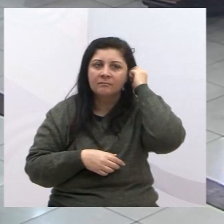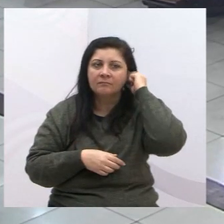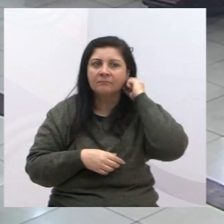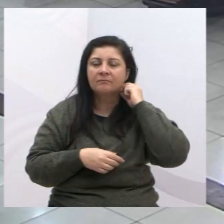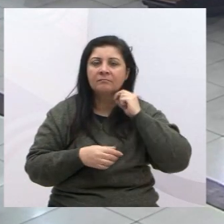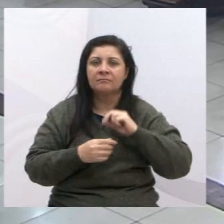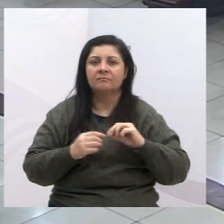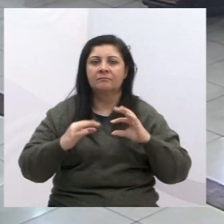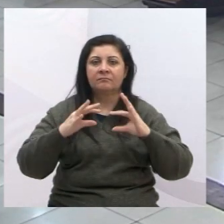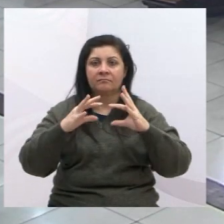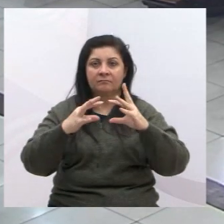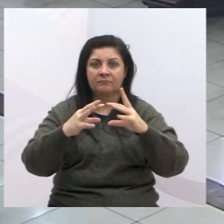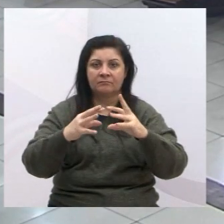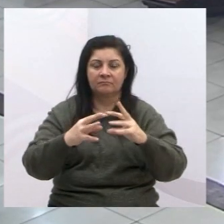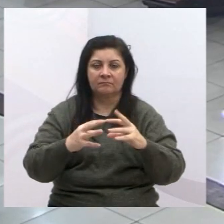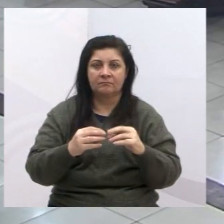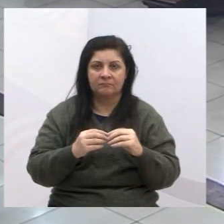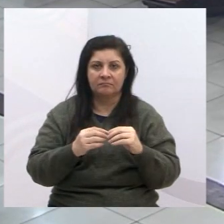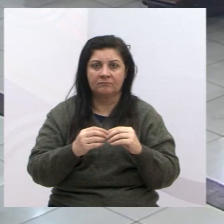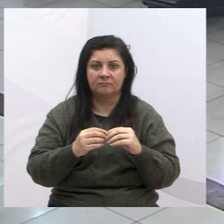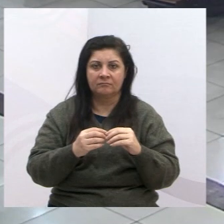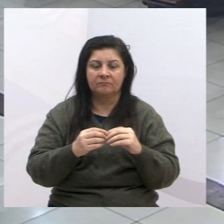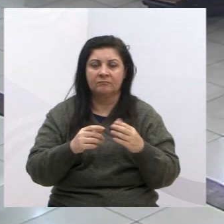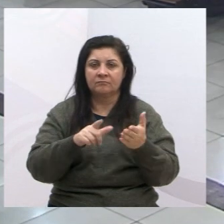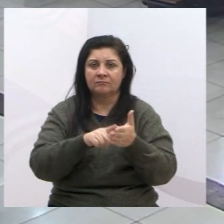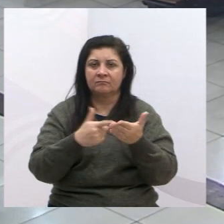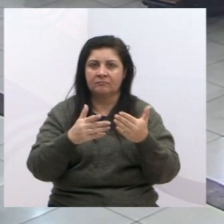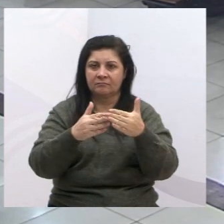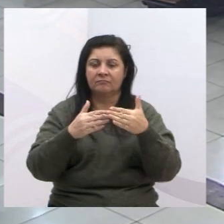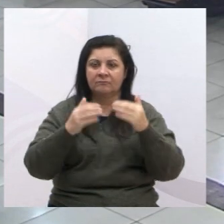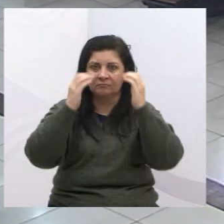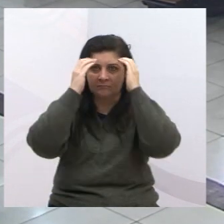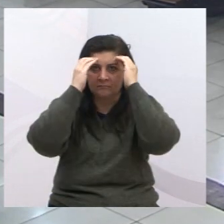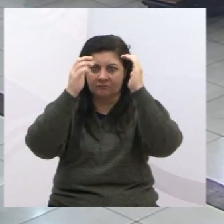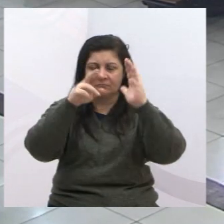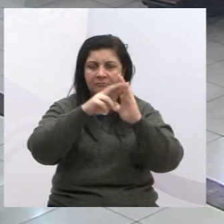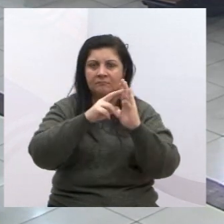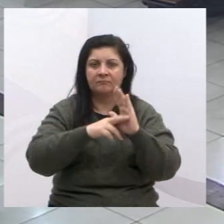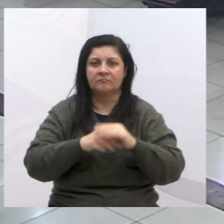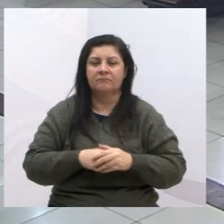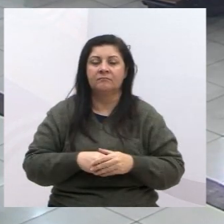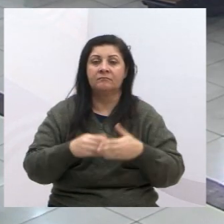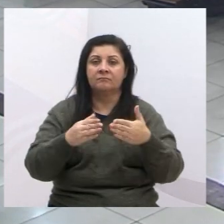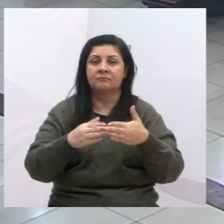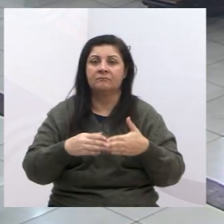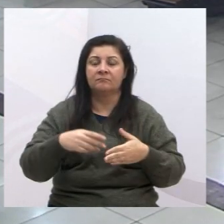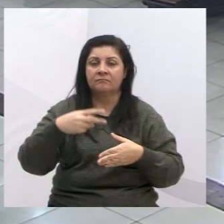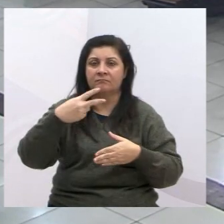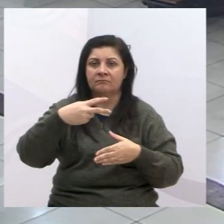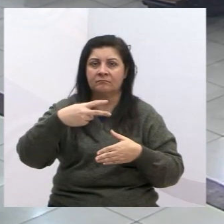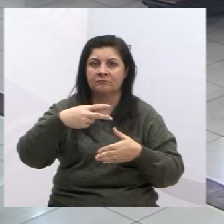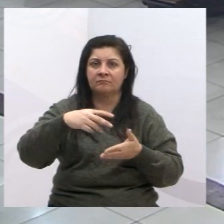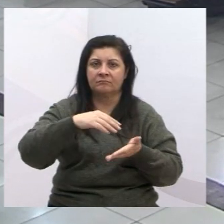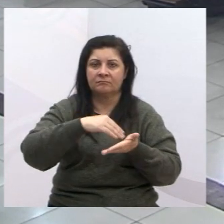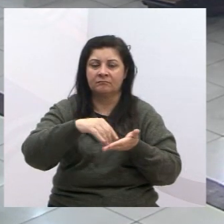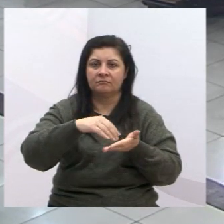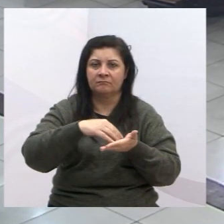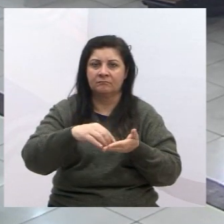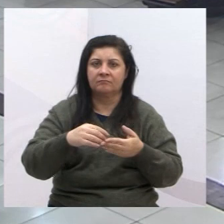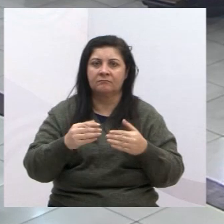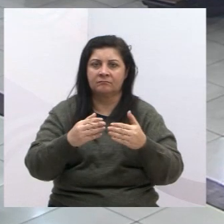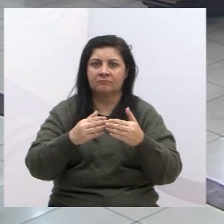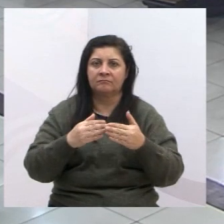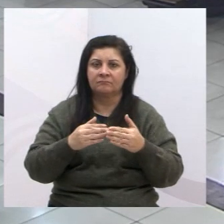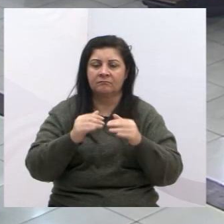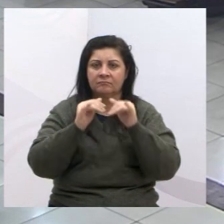Os requerimentos foram apreciados na forma regimental. Solicito ao segundo secretário que faça a leitura da síntese dos pedidos de